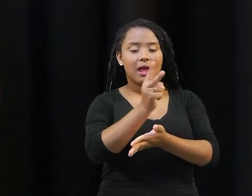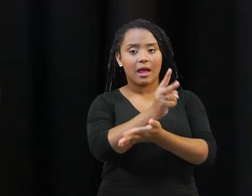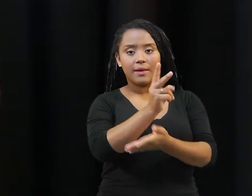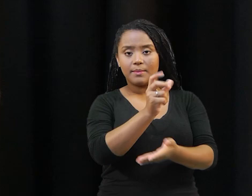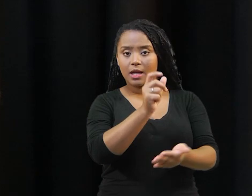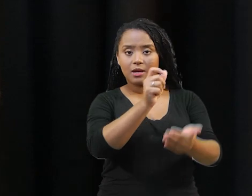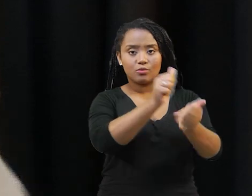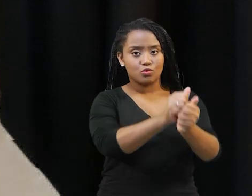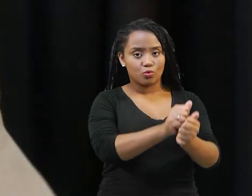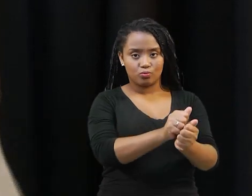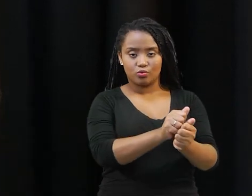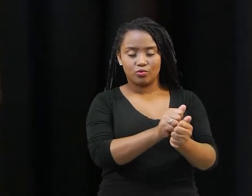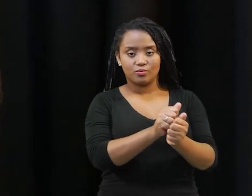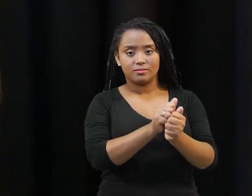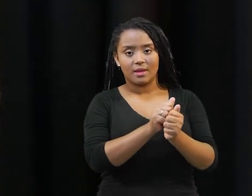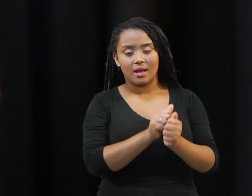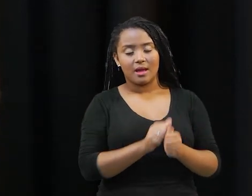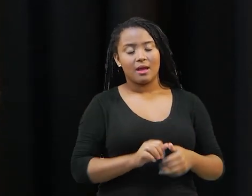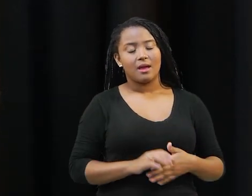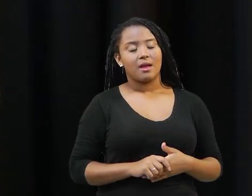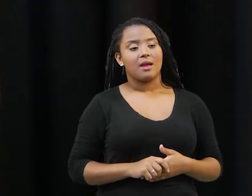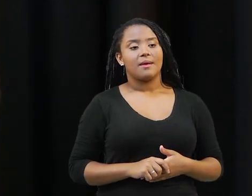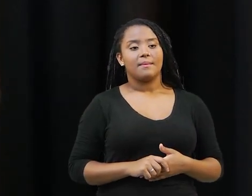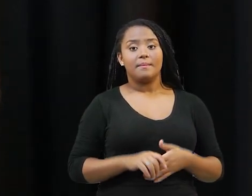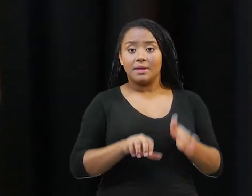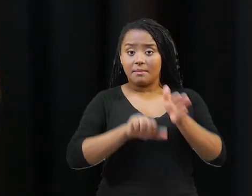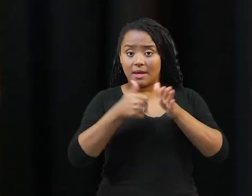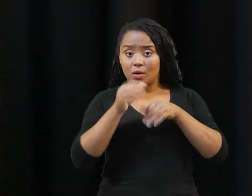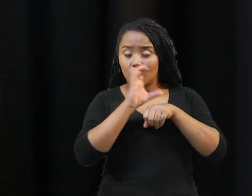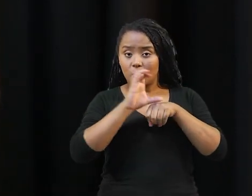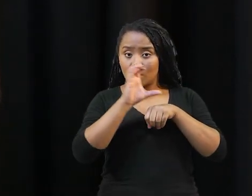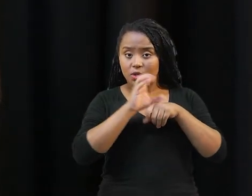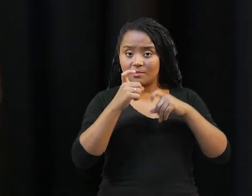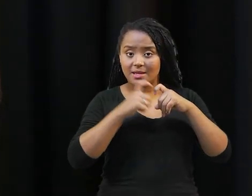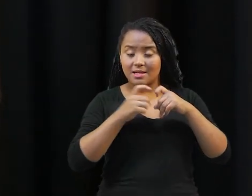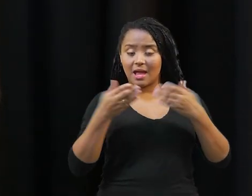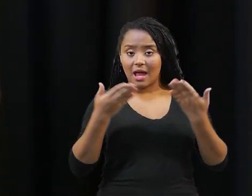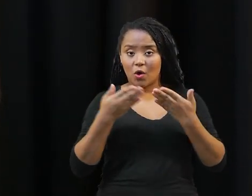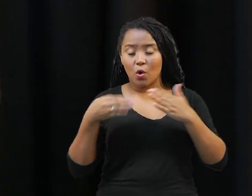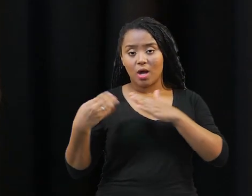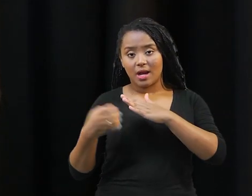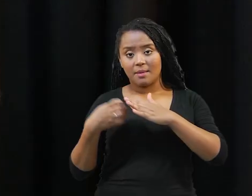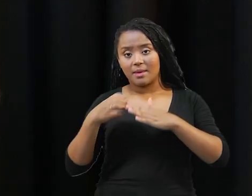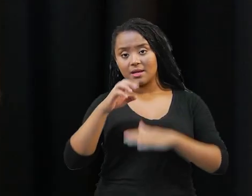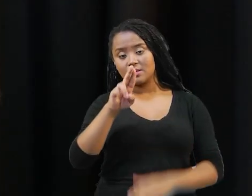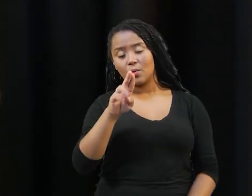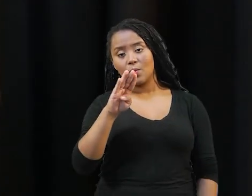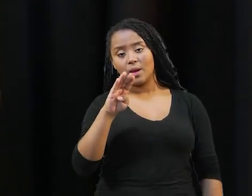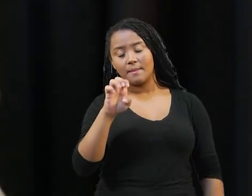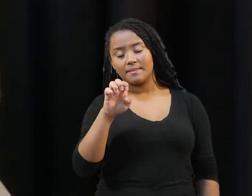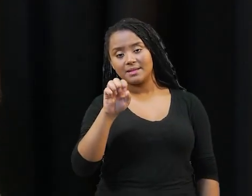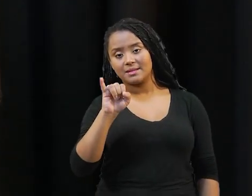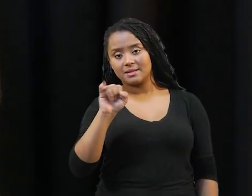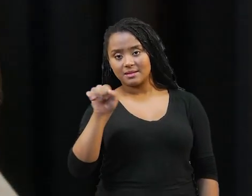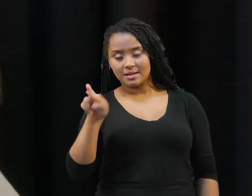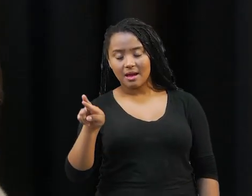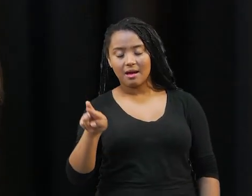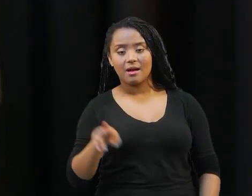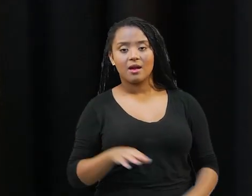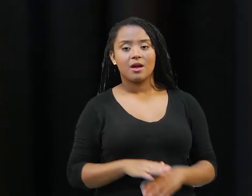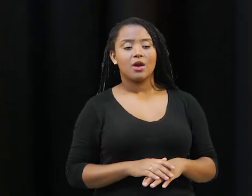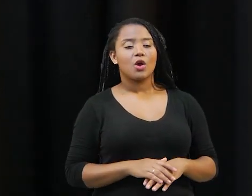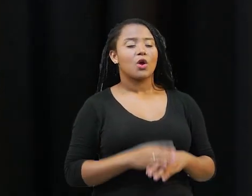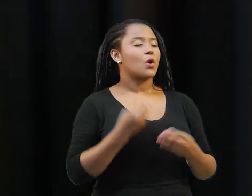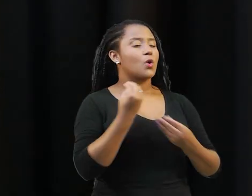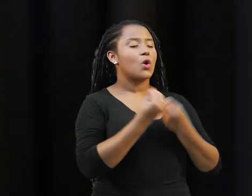está muito presente na sua vida com o curso de medicina, agora com o IBSER. Sim. Como é que você avalia esse papel